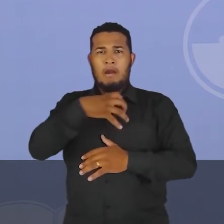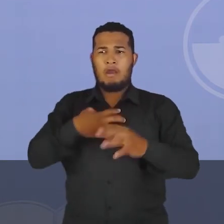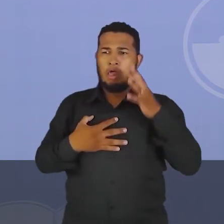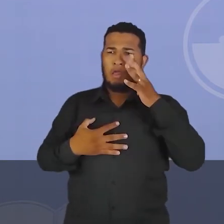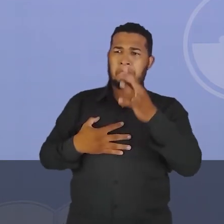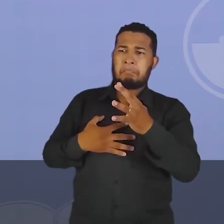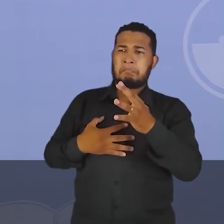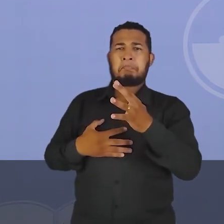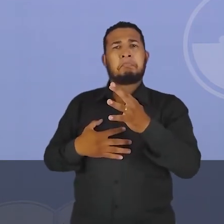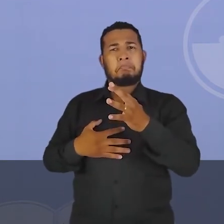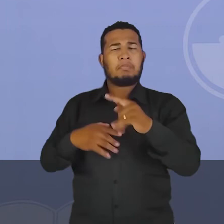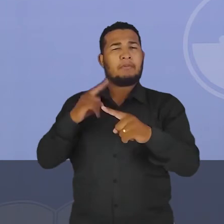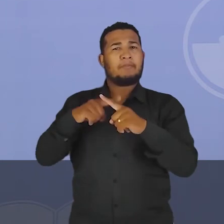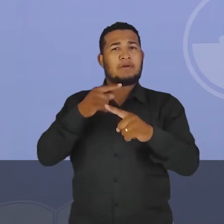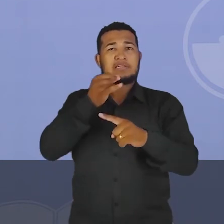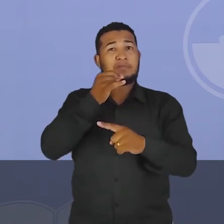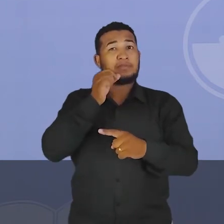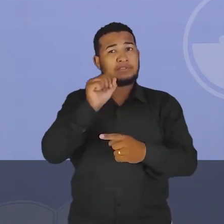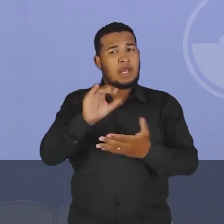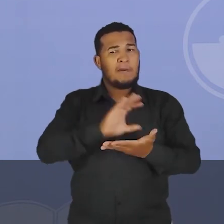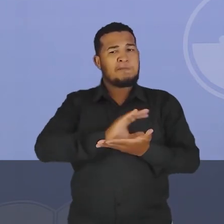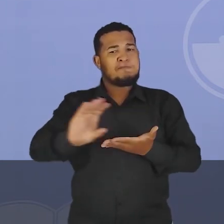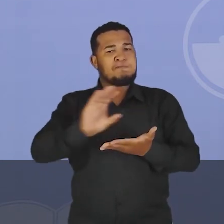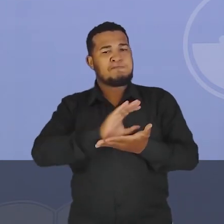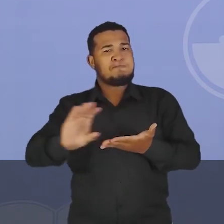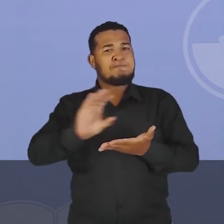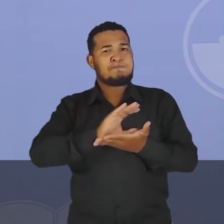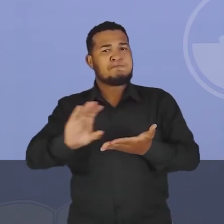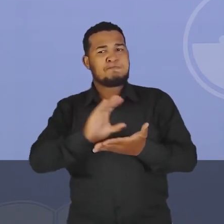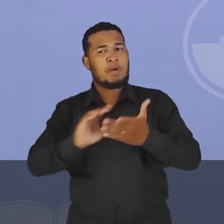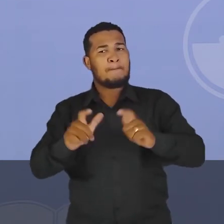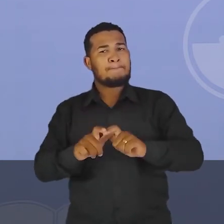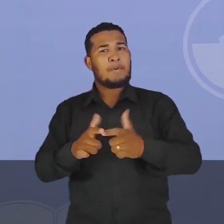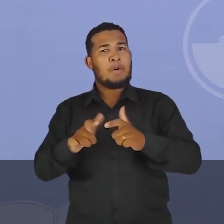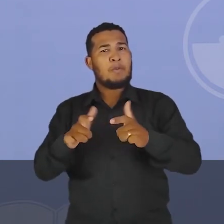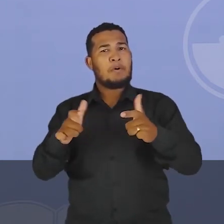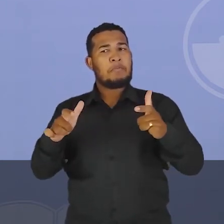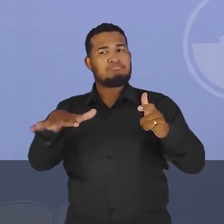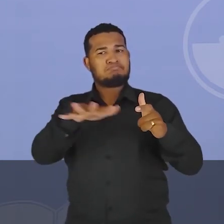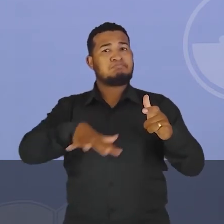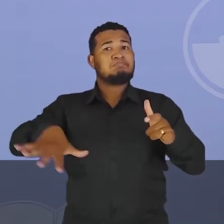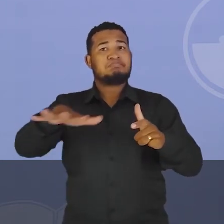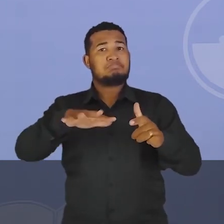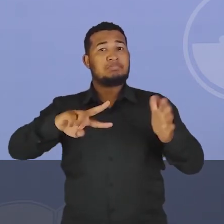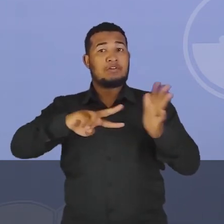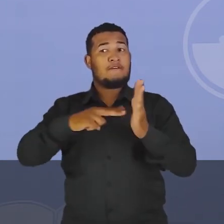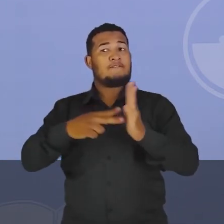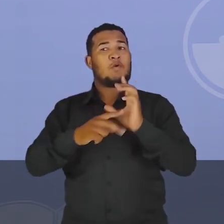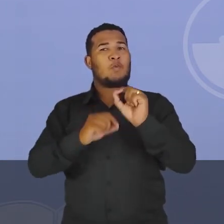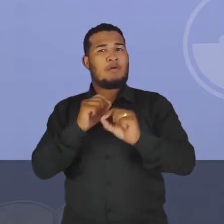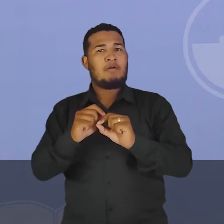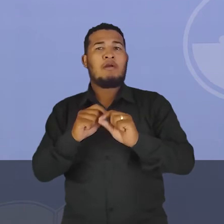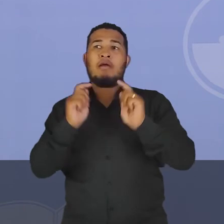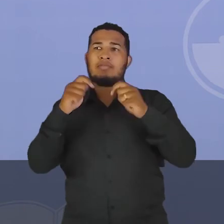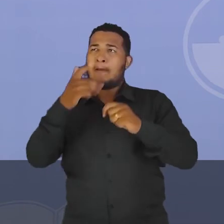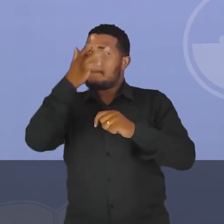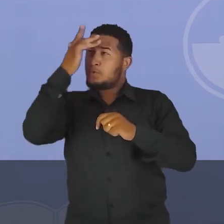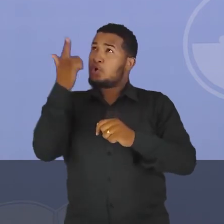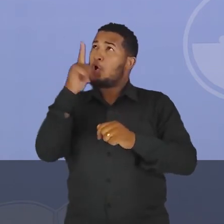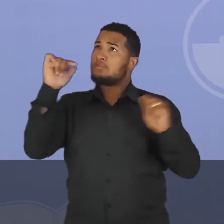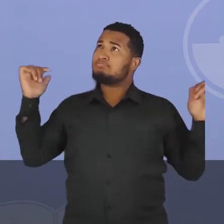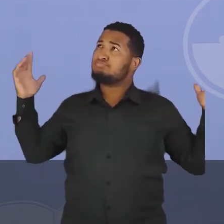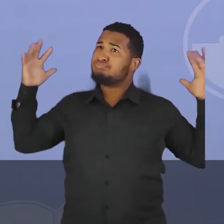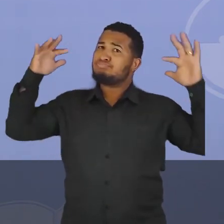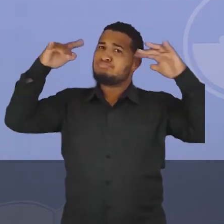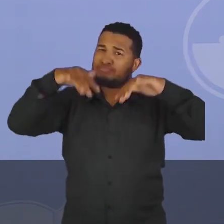quê? Se você está investindo em sesmarias, ampliando esse território, a chance de chegar estrangeiros é muito grande.